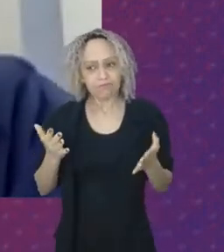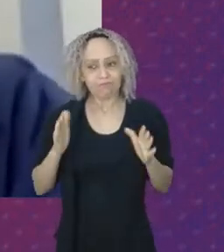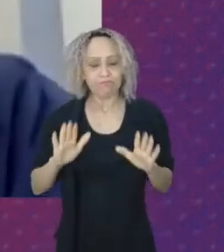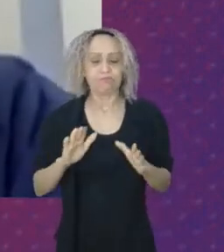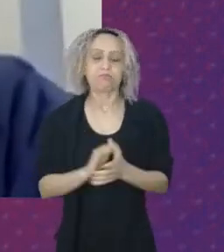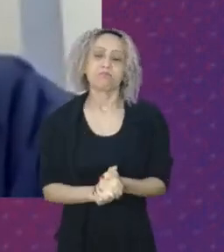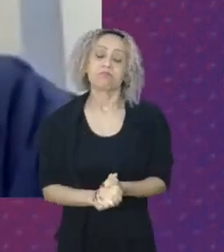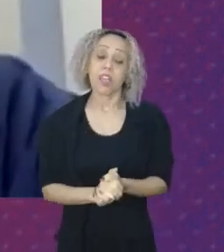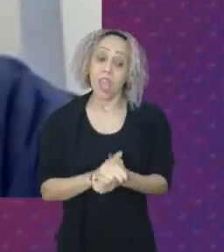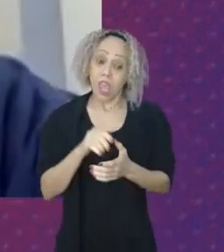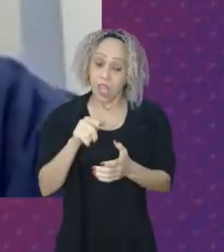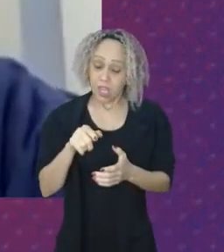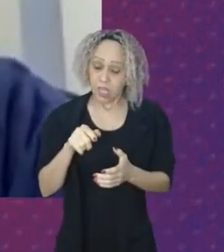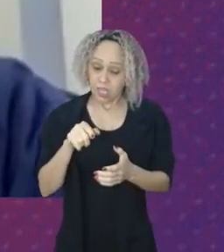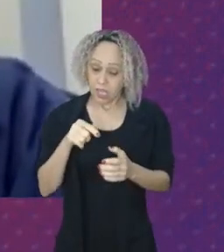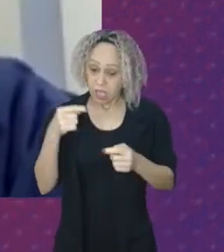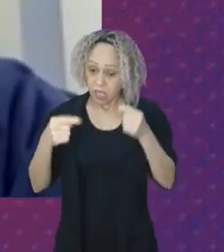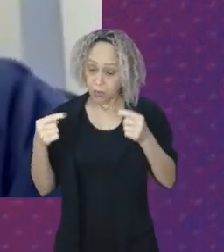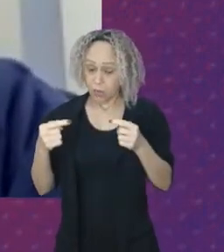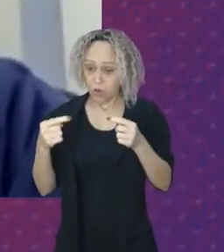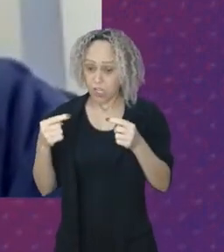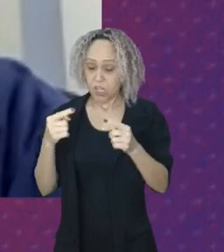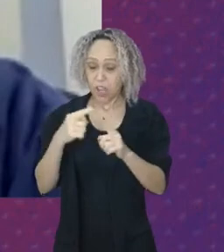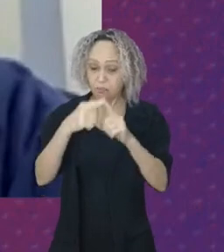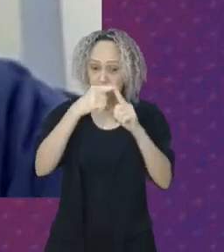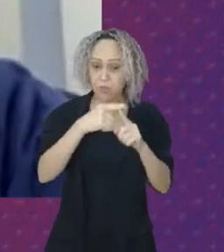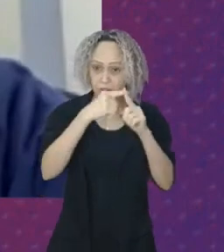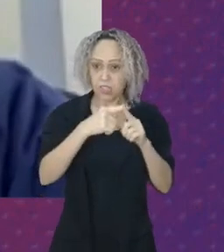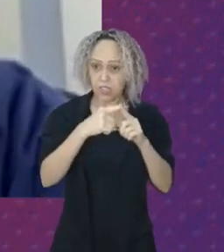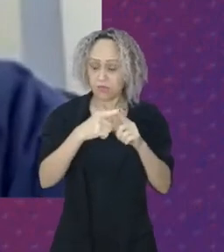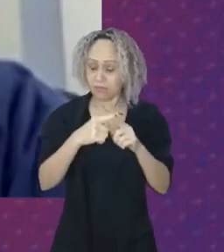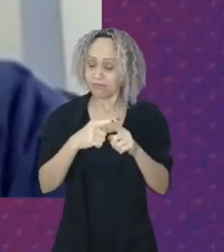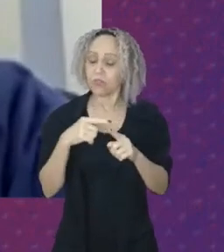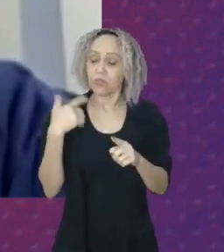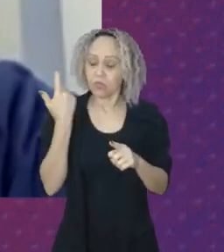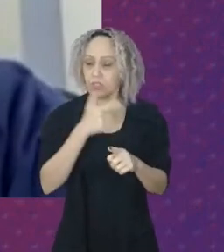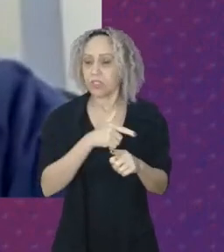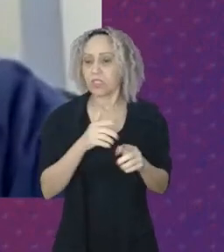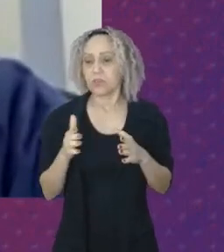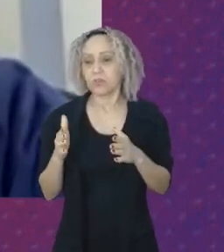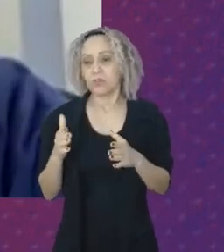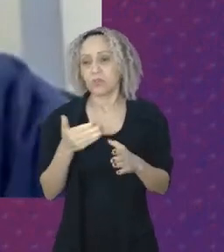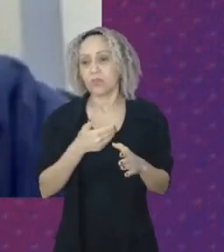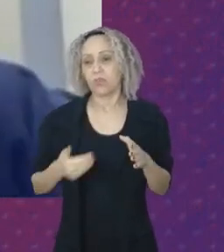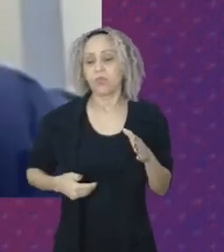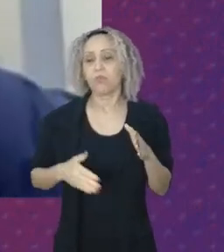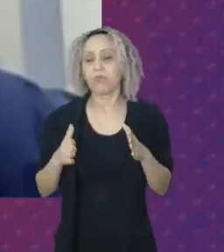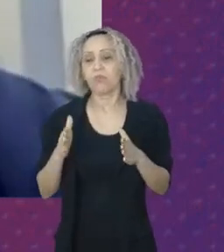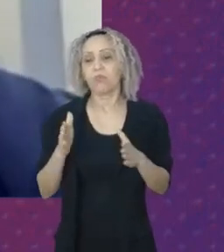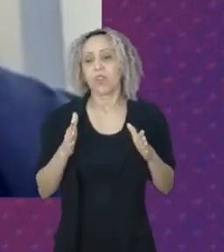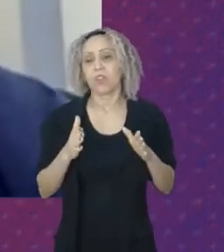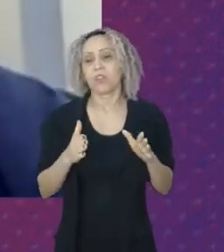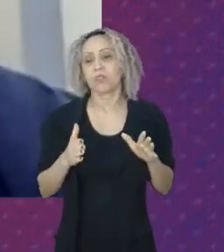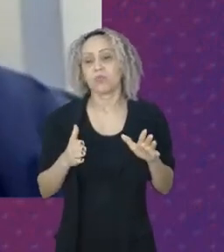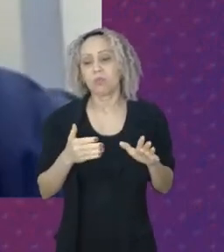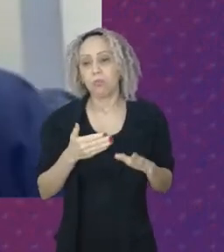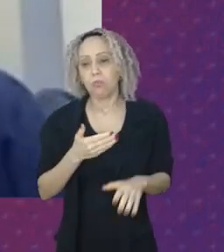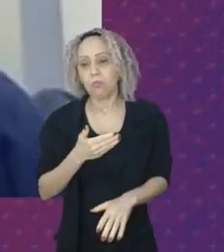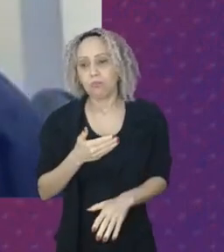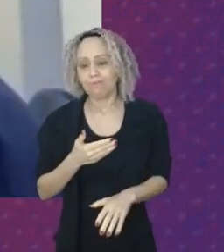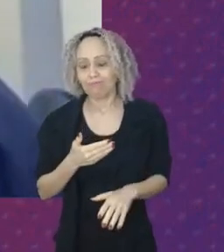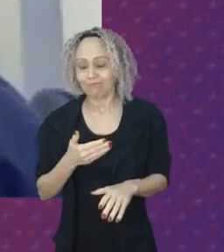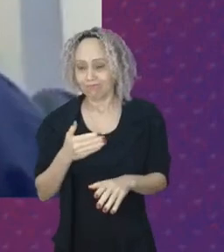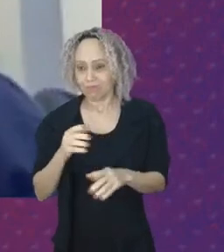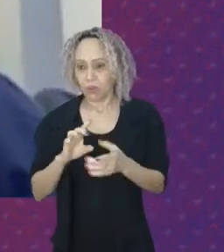agenda é a própria agenda de ampliar o acesso à escola pública, ampliar o acesso à educação infantil,